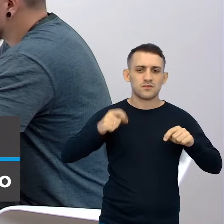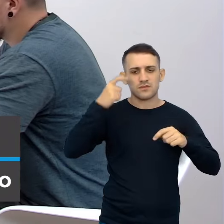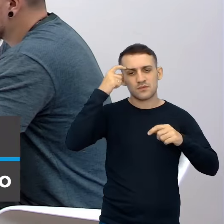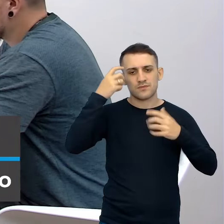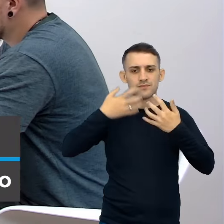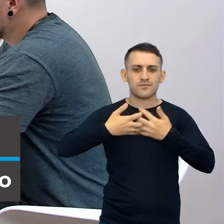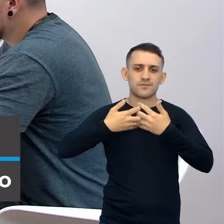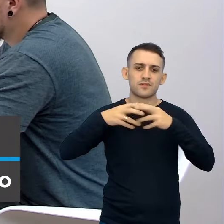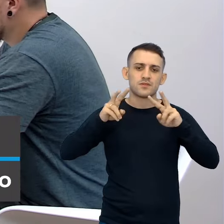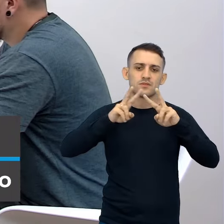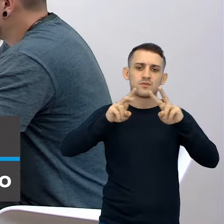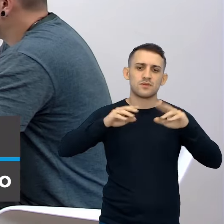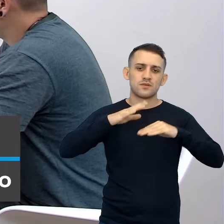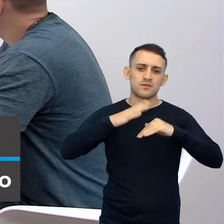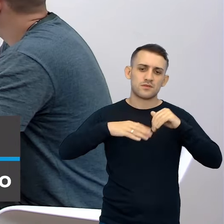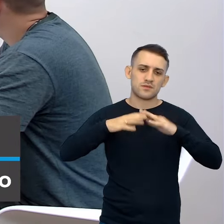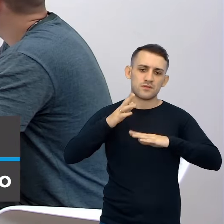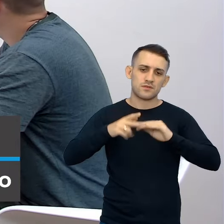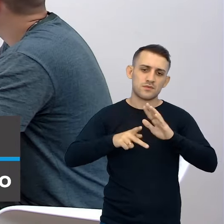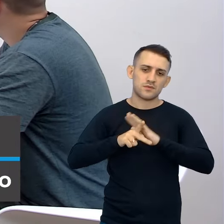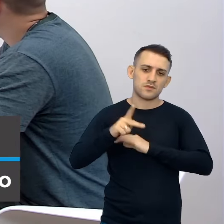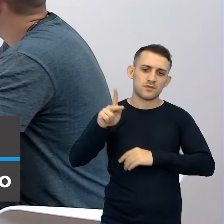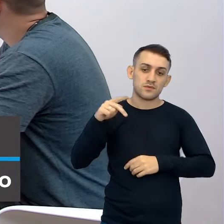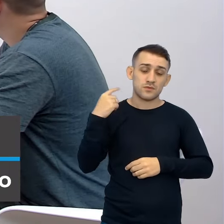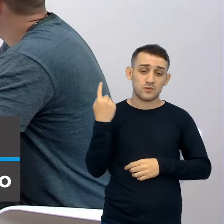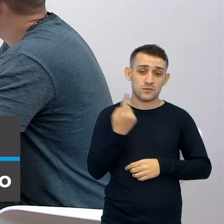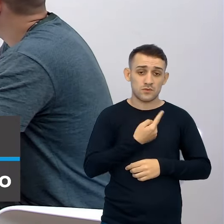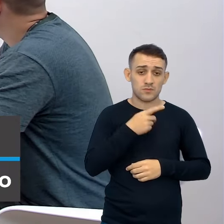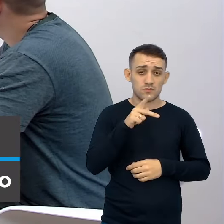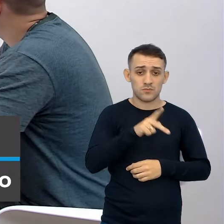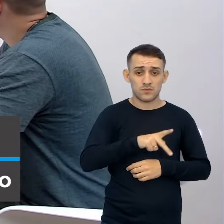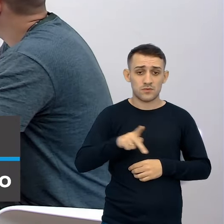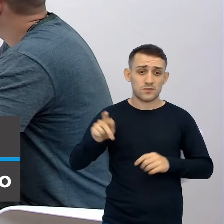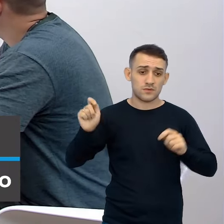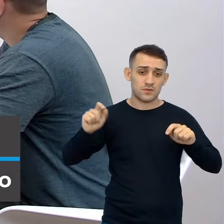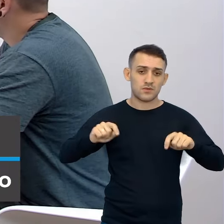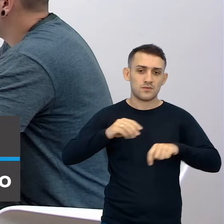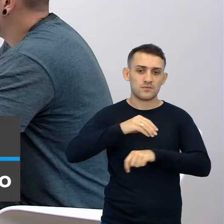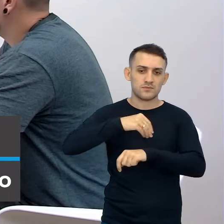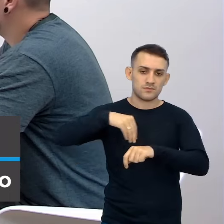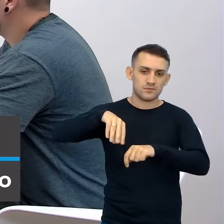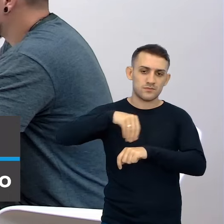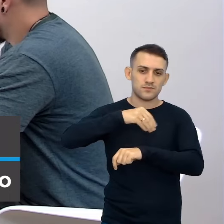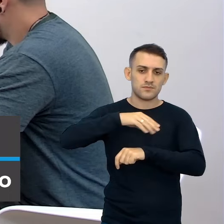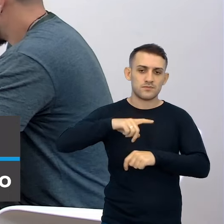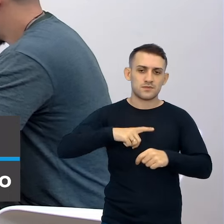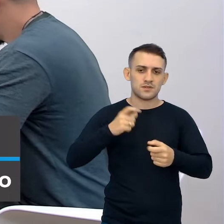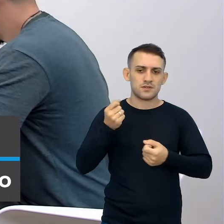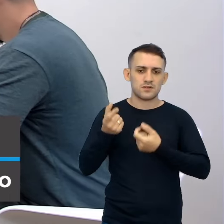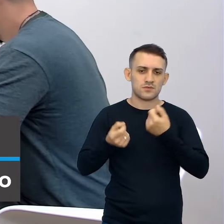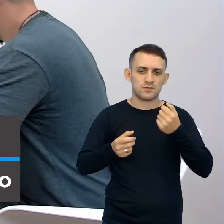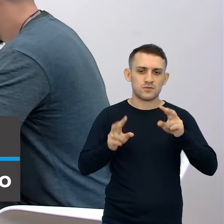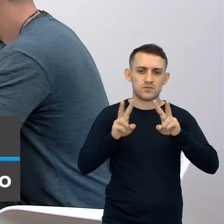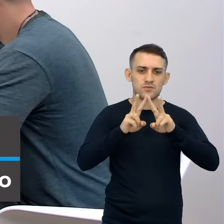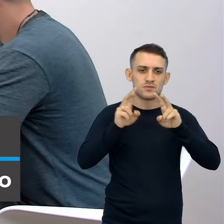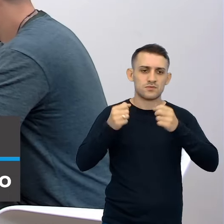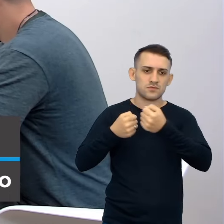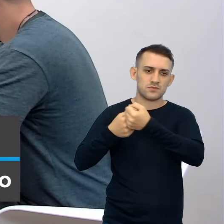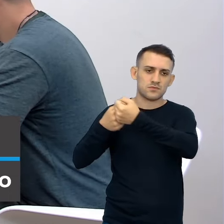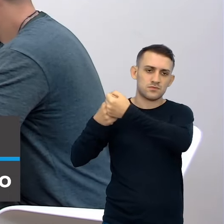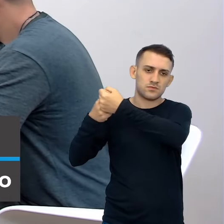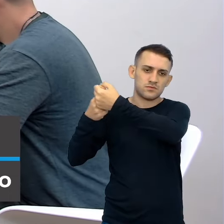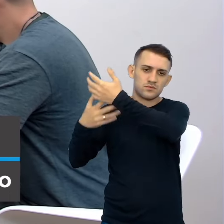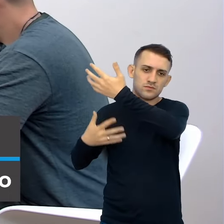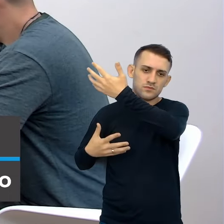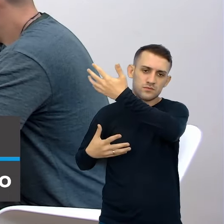refletir sobre a sua prática. E isso nós, professores, é que podemos mediar. Nós temos algumas questões aqui no chat, nós já estamos